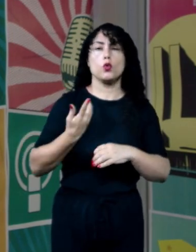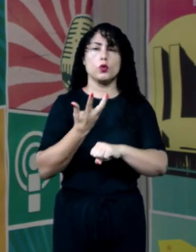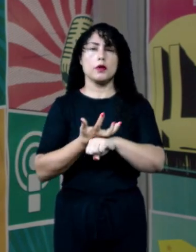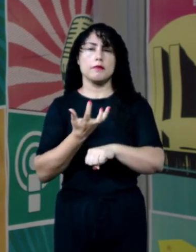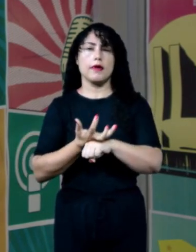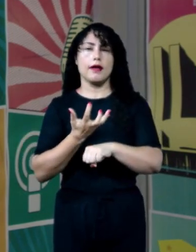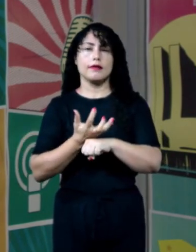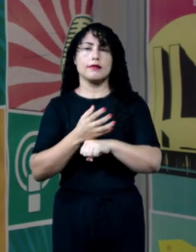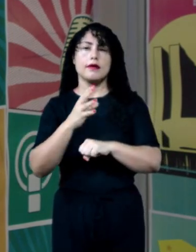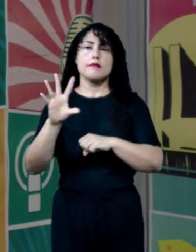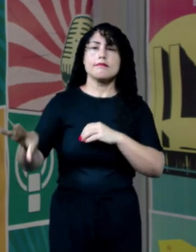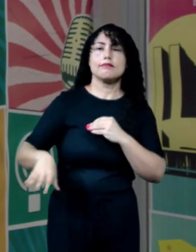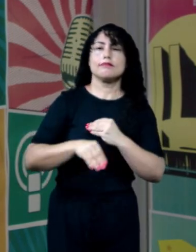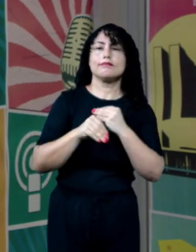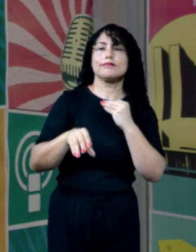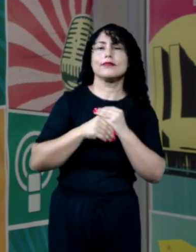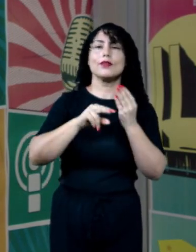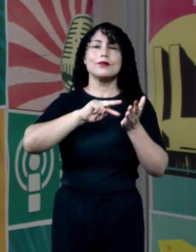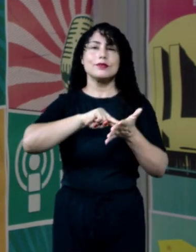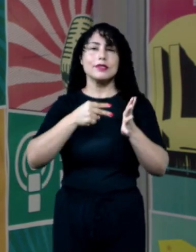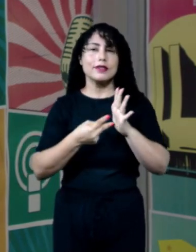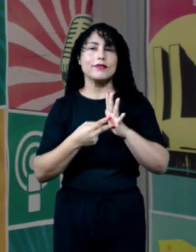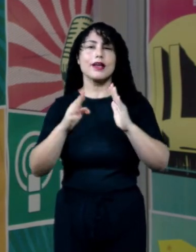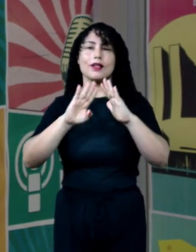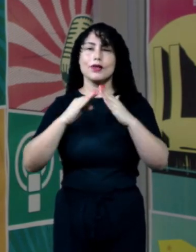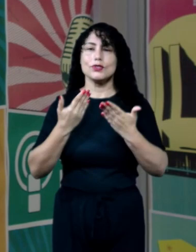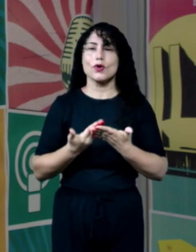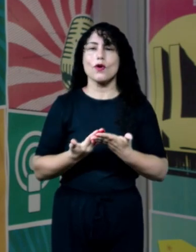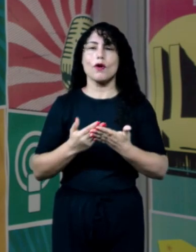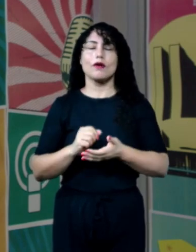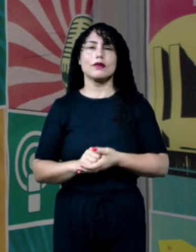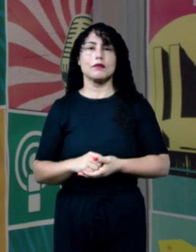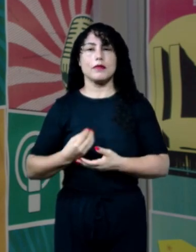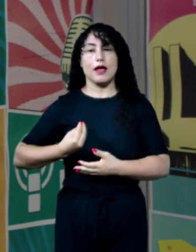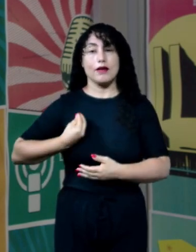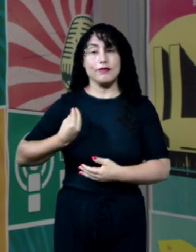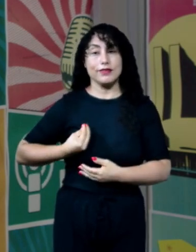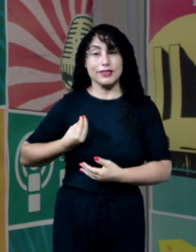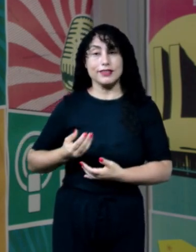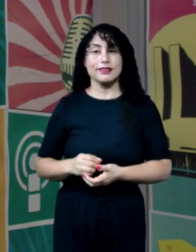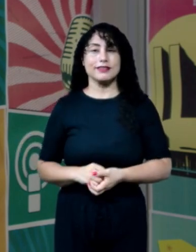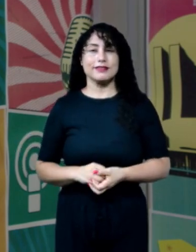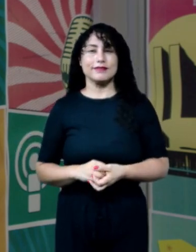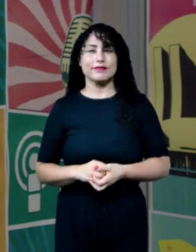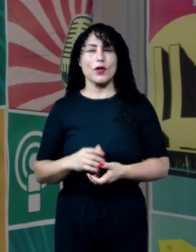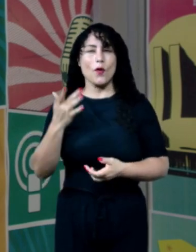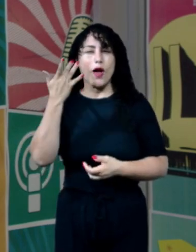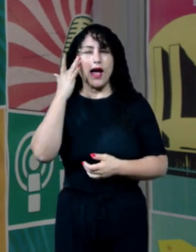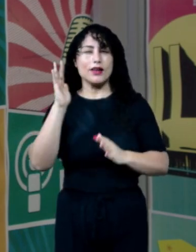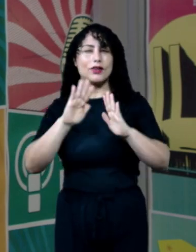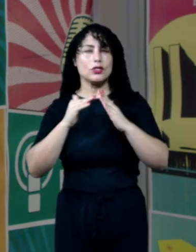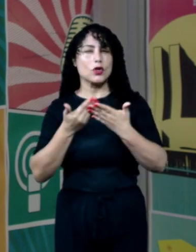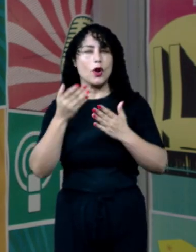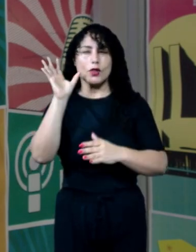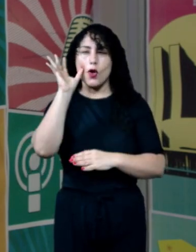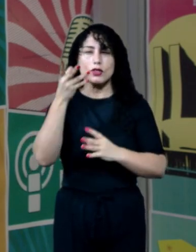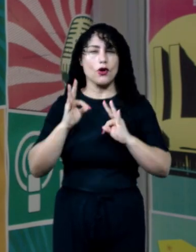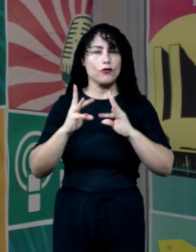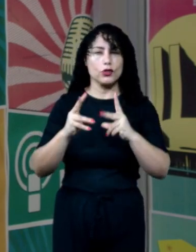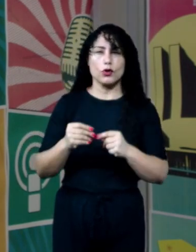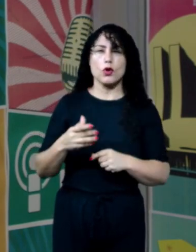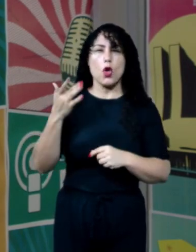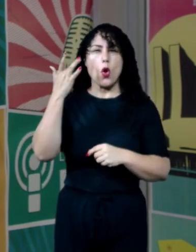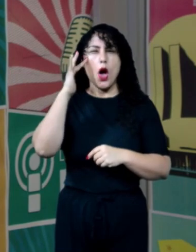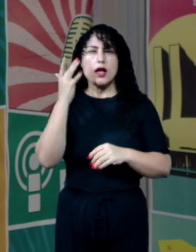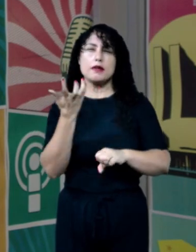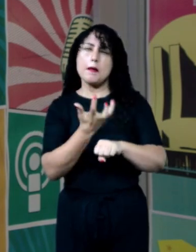Preencher de significado a escola para a vida. Então, Eu acho assim, a escola não vai resolver tudo. Não acho que ter uma